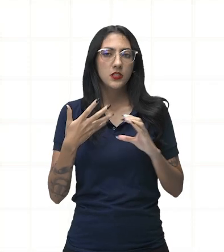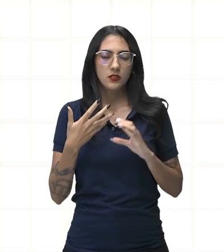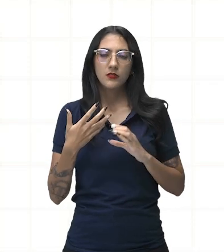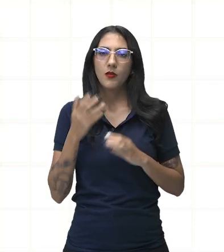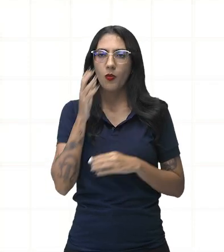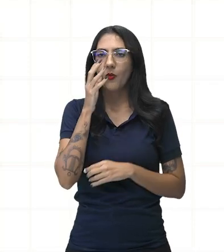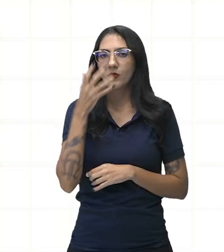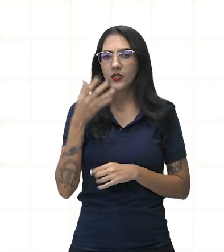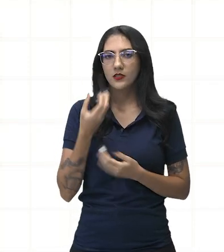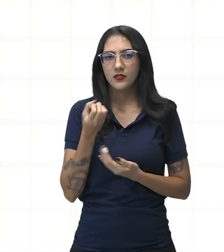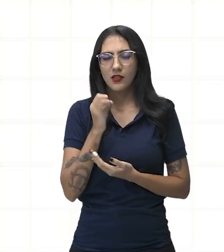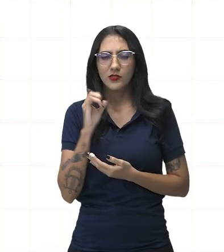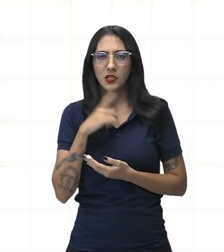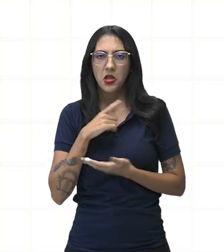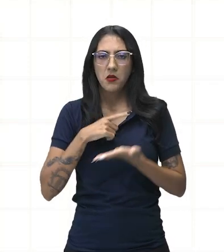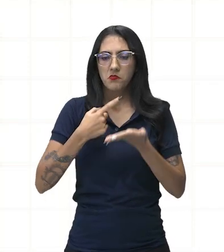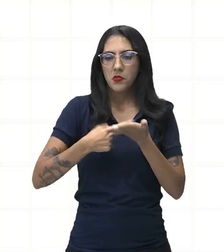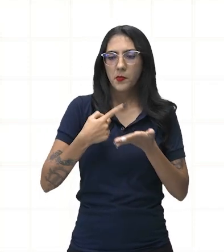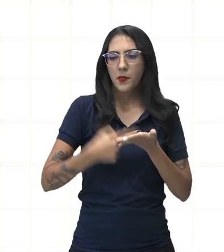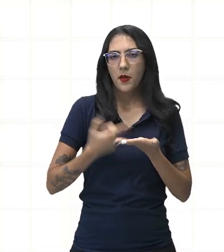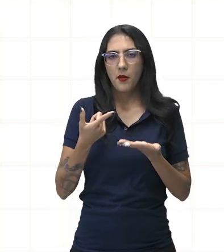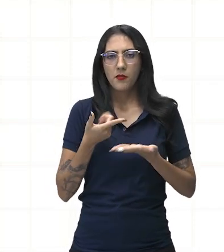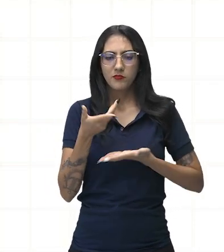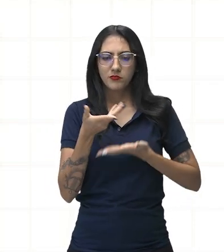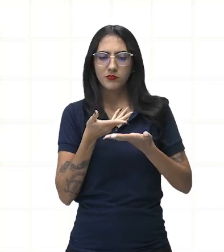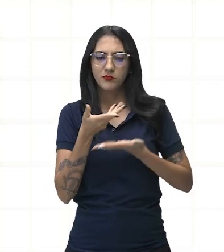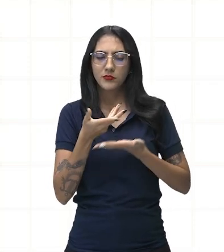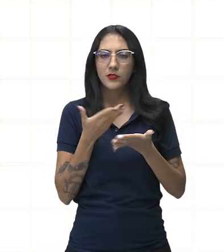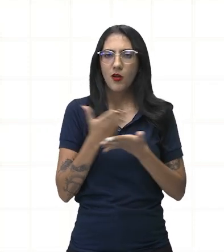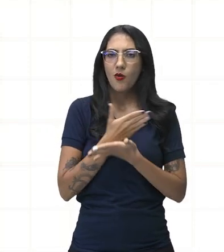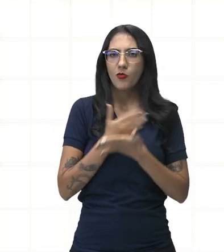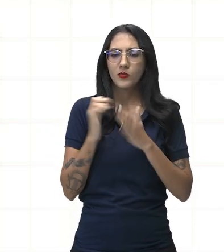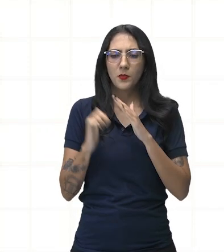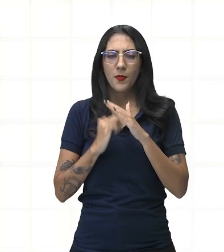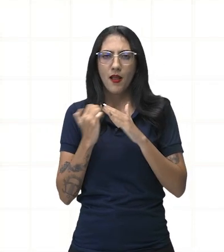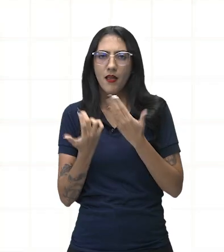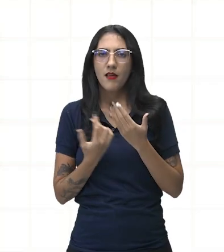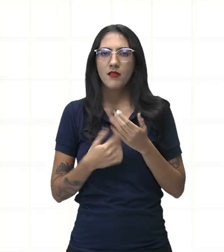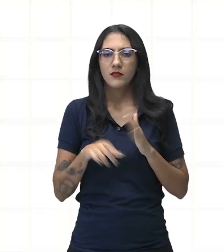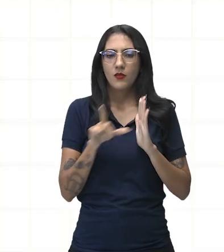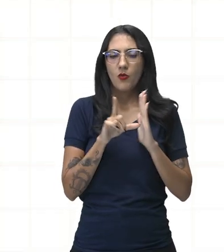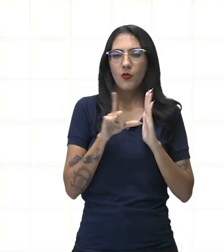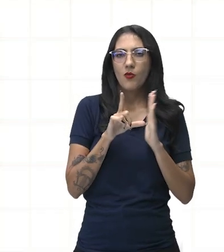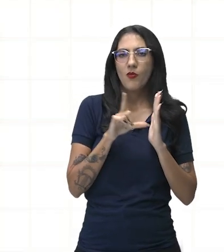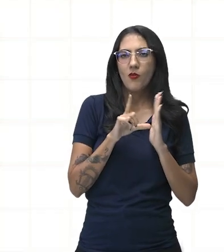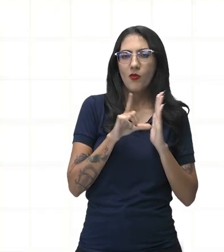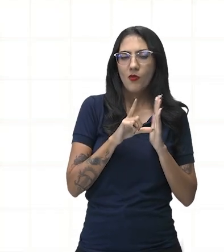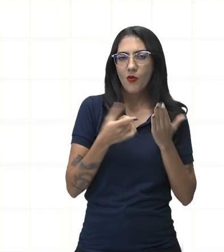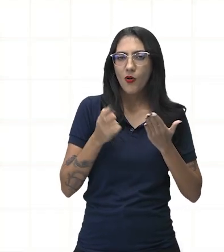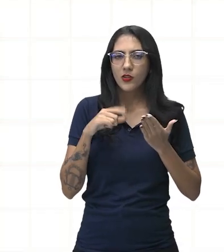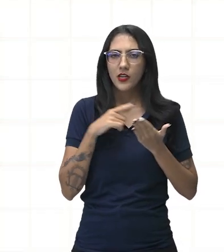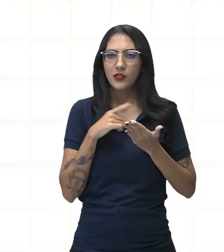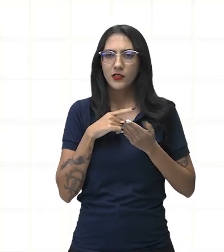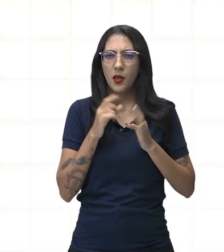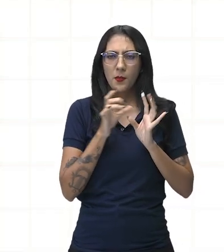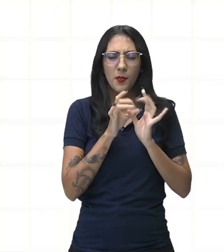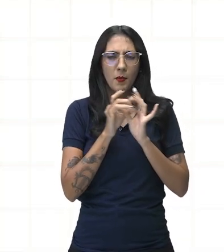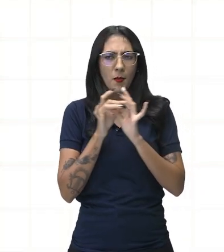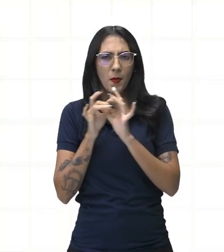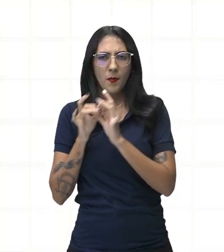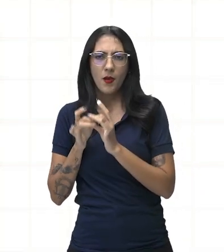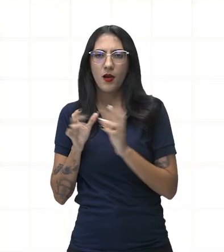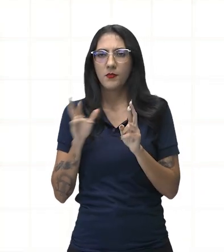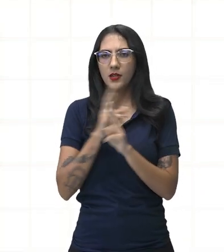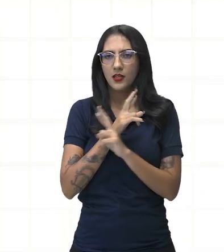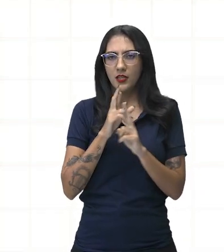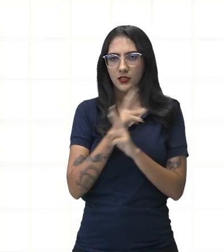não tiver ali um certo acordo com determinadas empresas, lojas, né, formando ali um certo cartel, onde eles